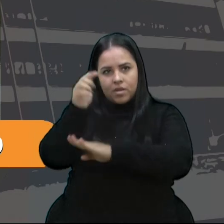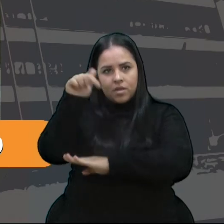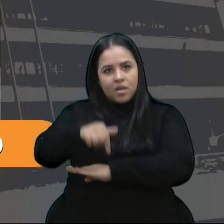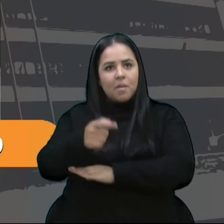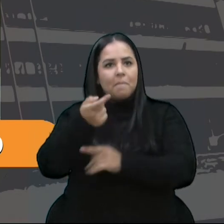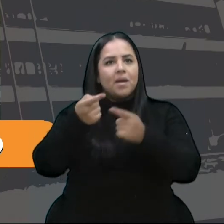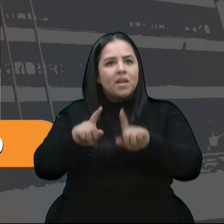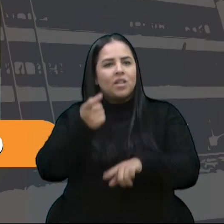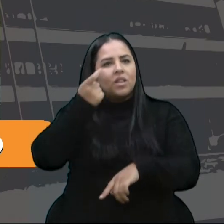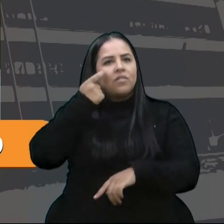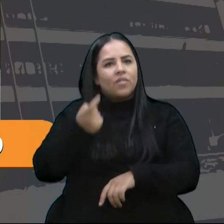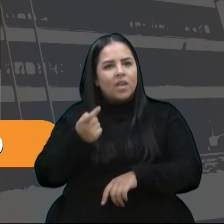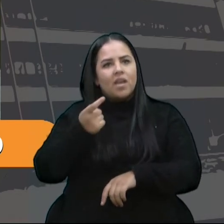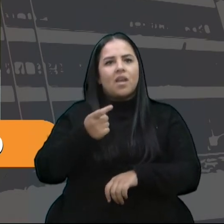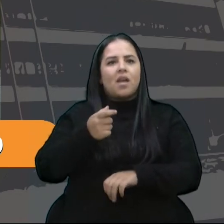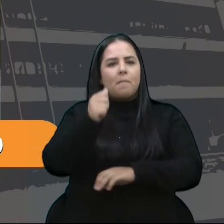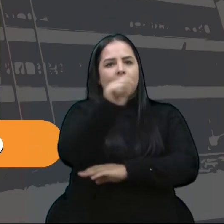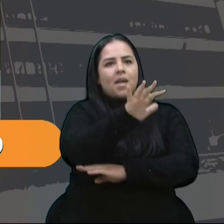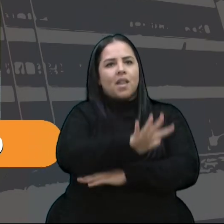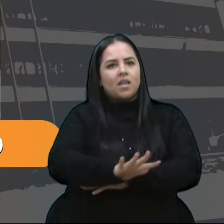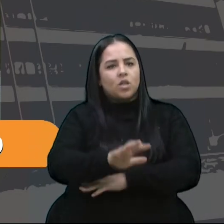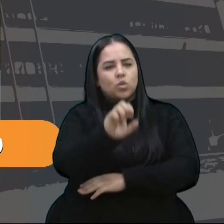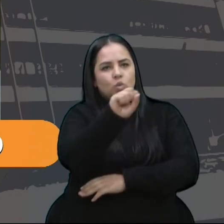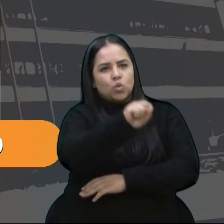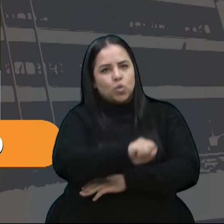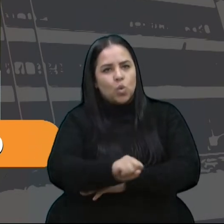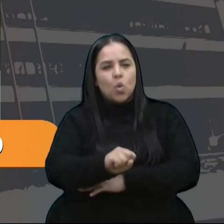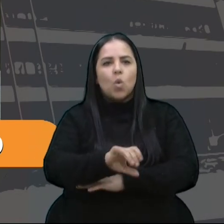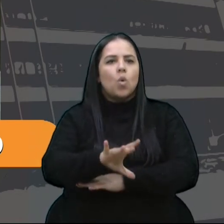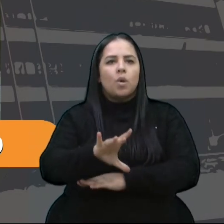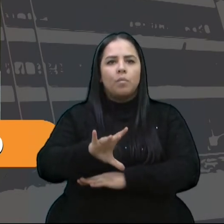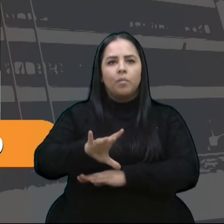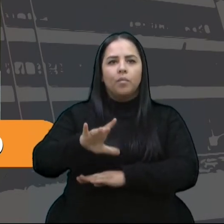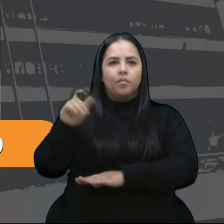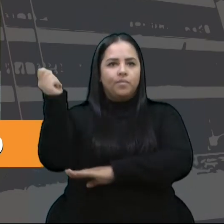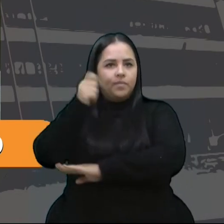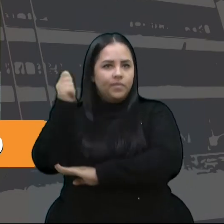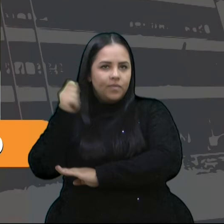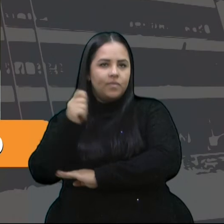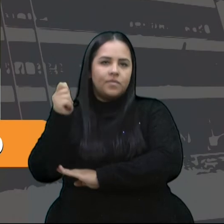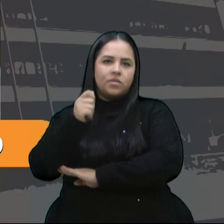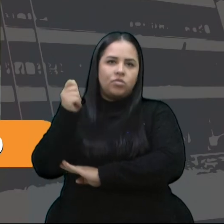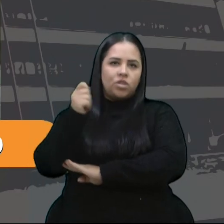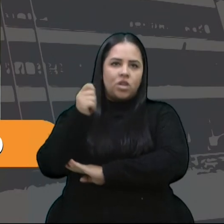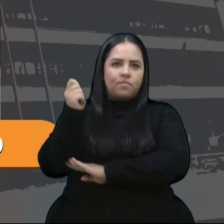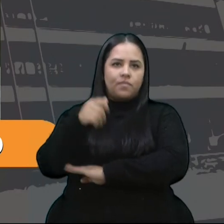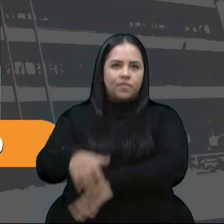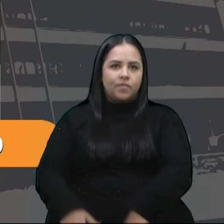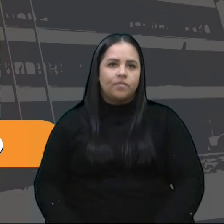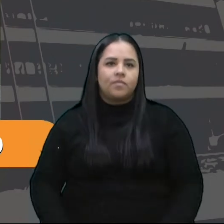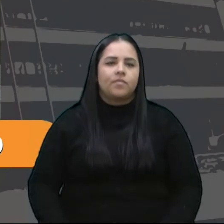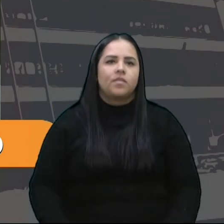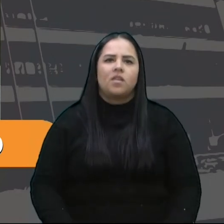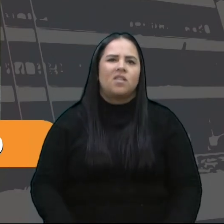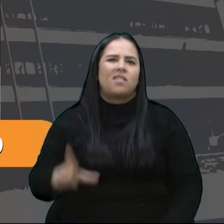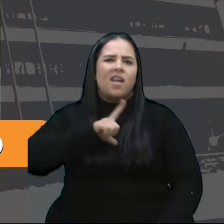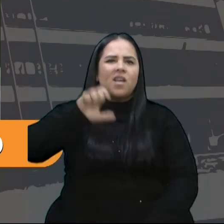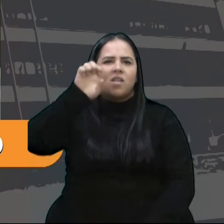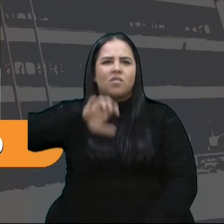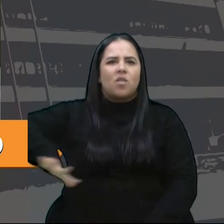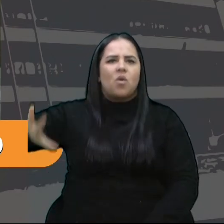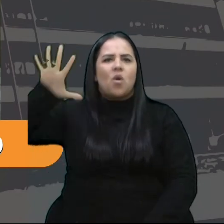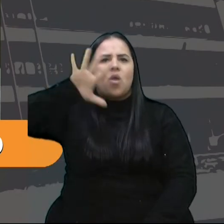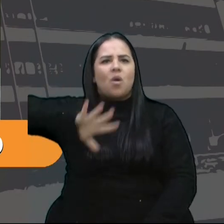do Sul, pega Brasil, Argentina, Chile e mais um país, na Europa são vários países, pega